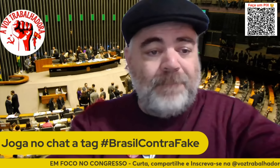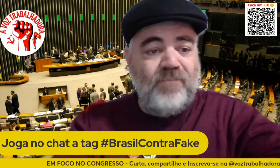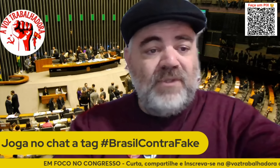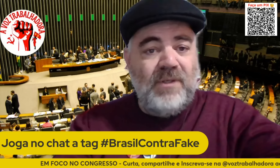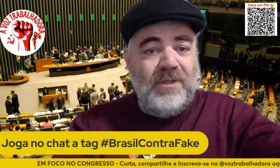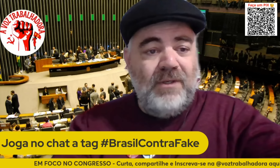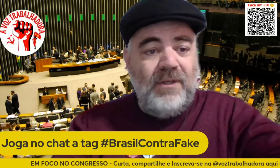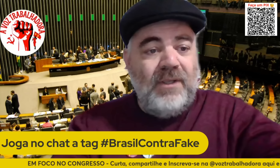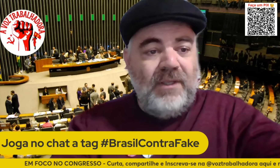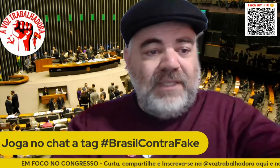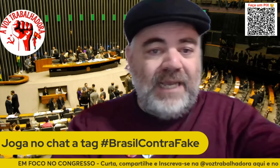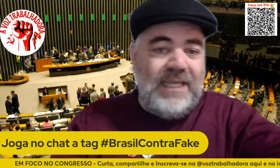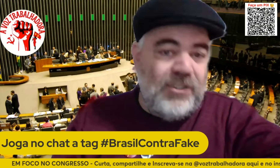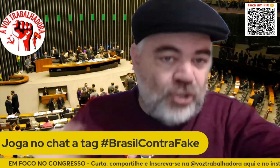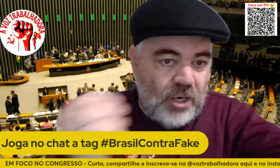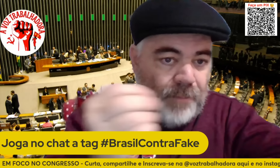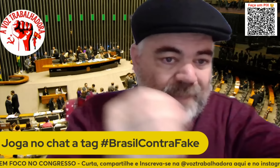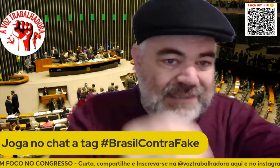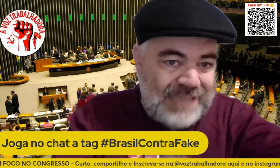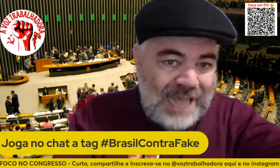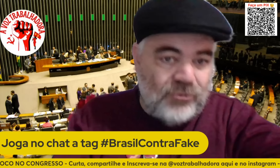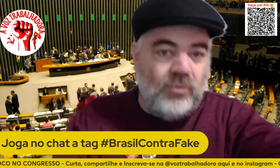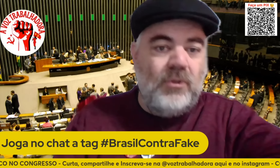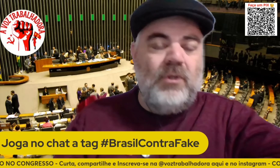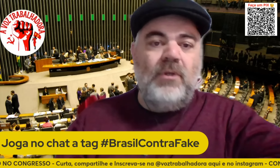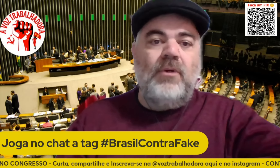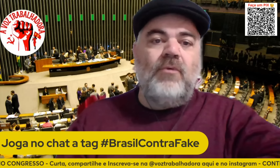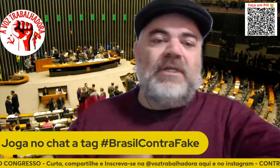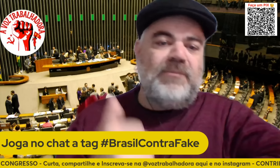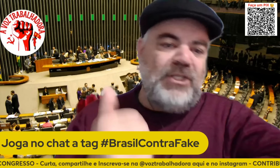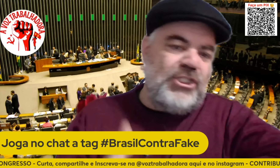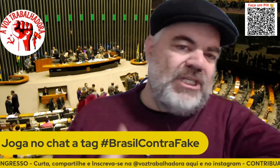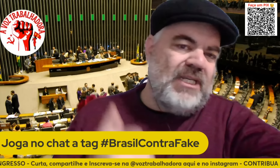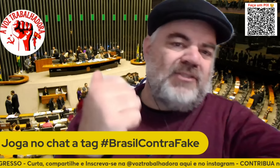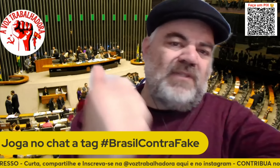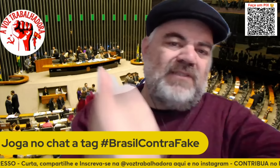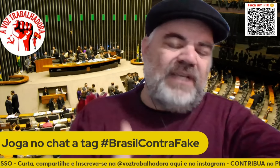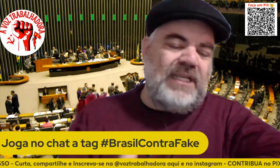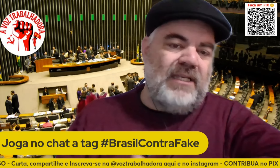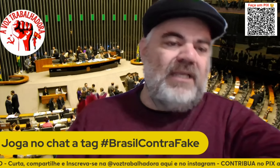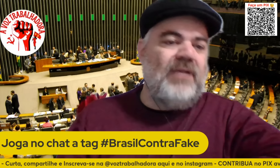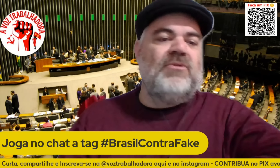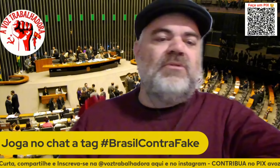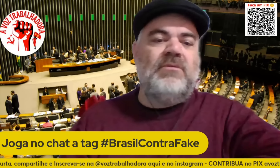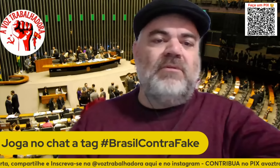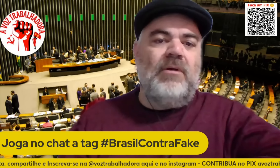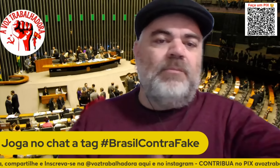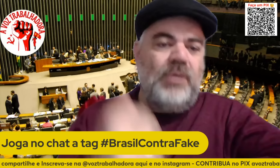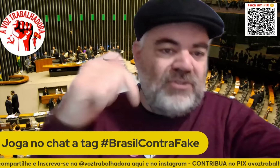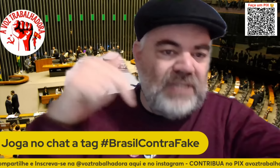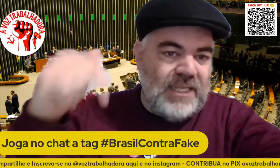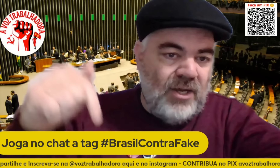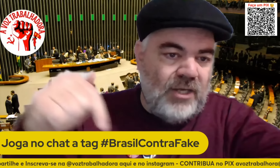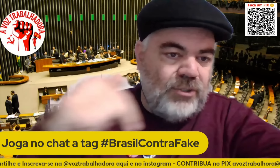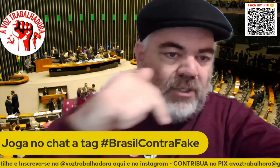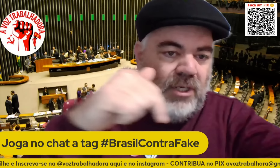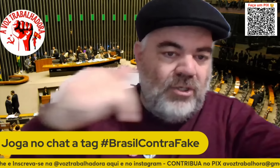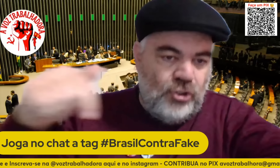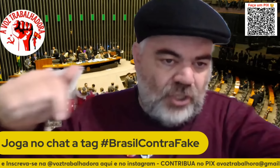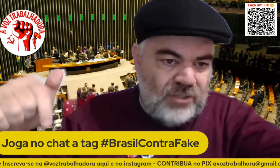global. E aí eles jogam pesado com as mentiras, com as fake news. Por isso está